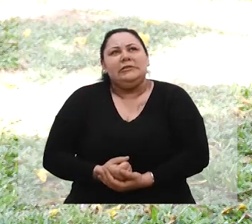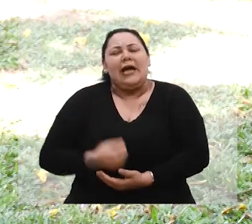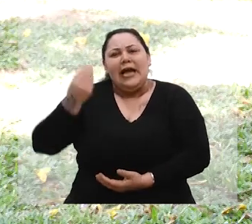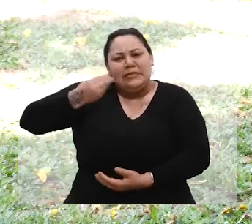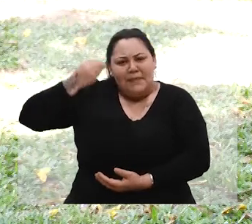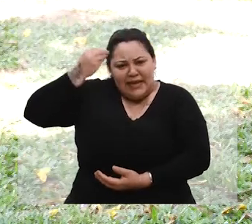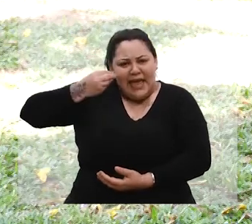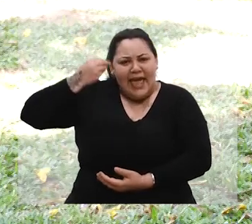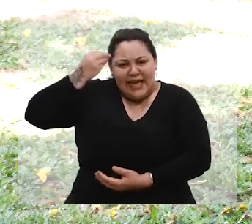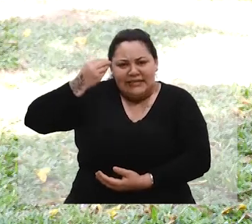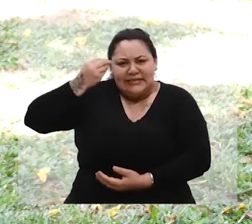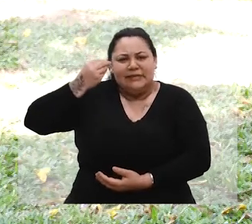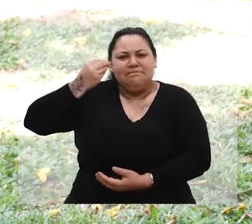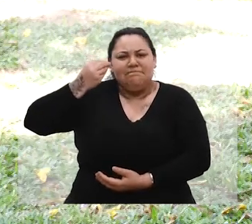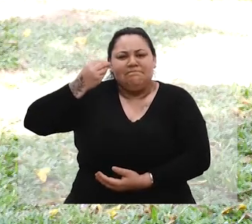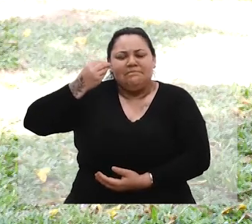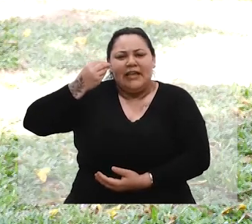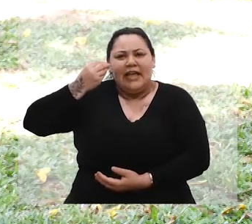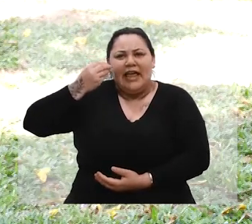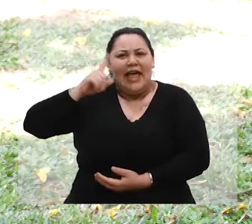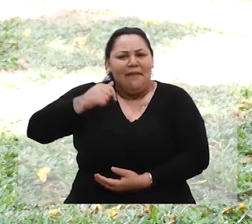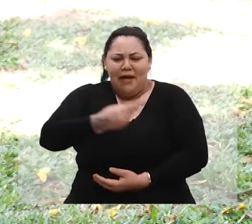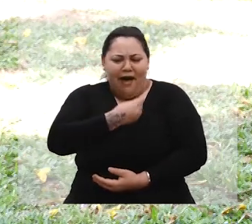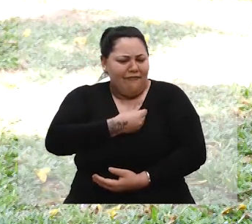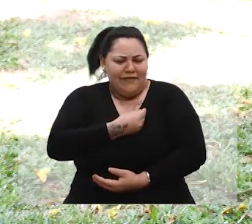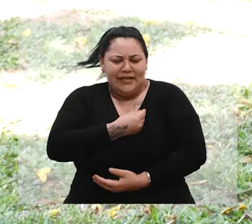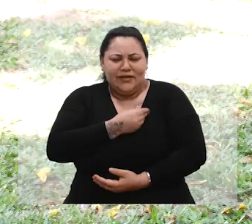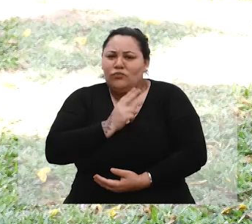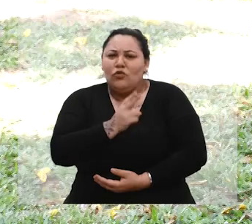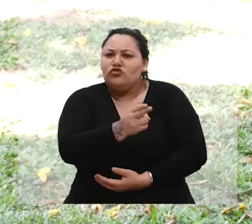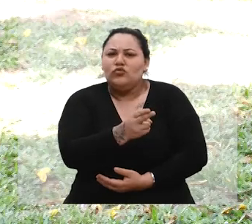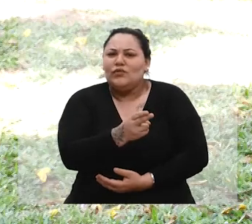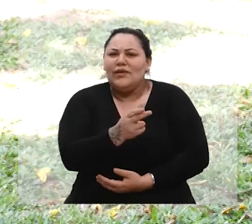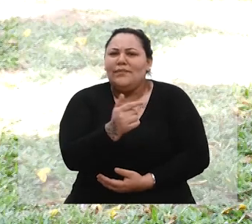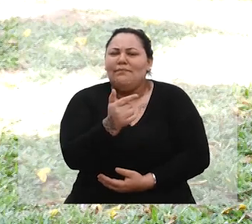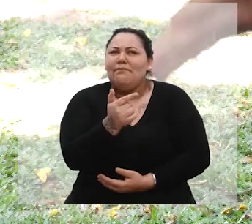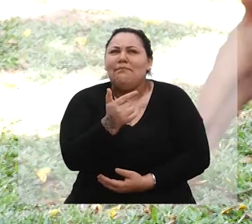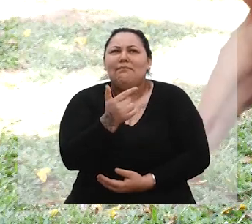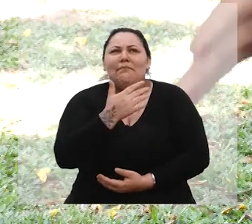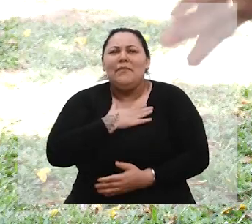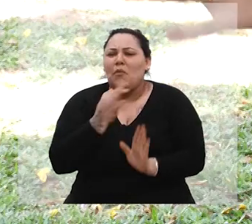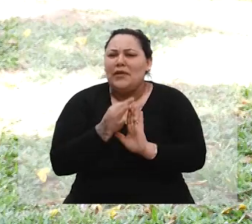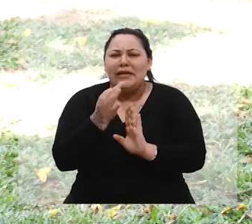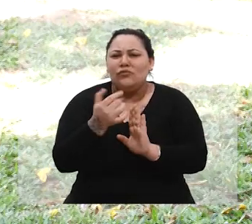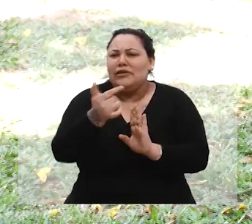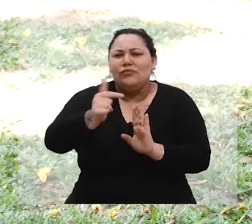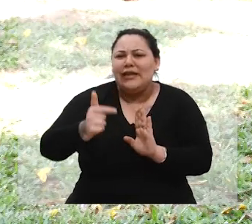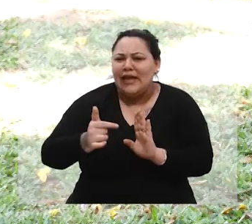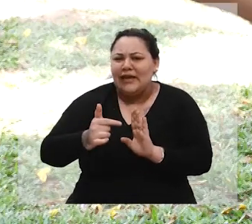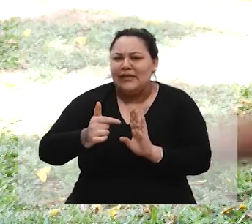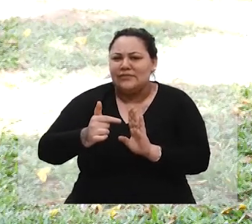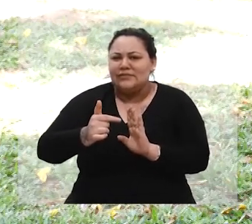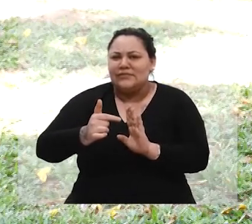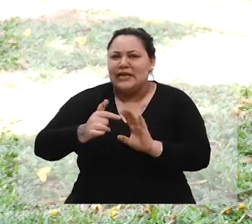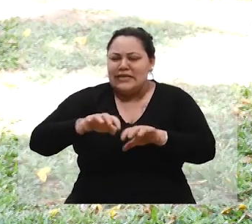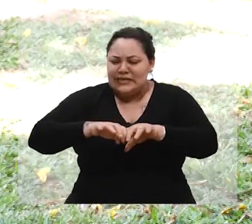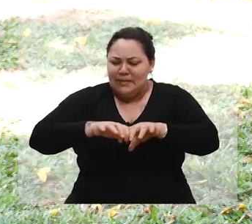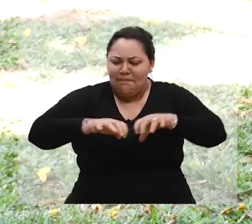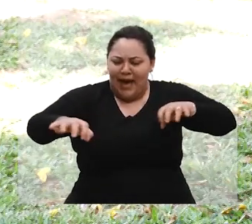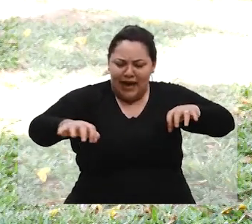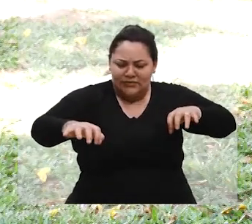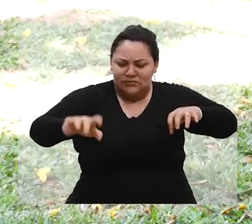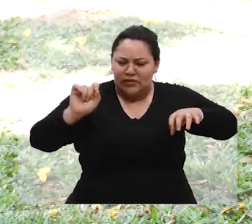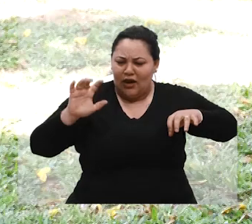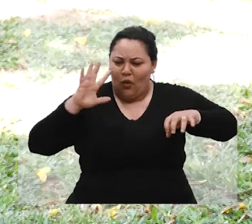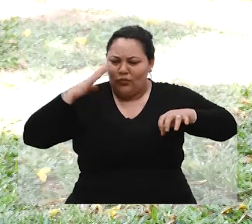vida. Então, para mim não existe uma distância entre a psicanálise lá e a psicanálise que acontece na